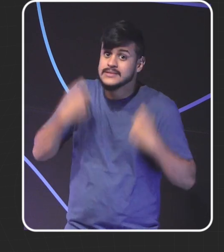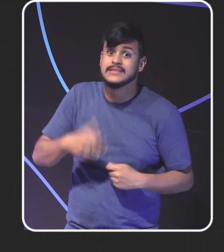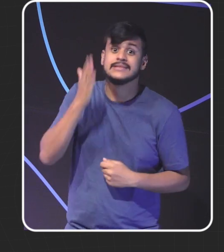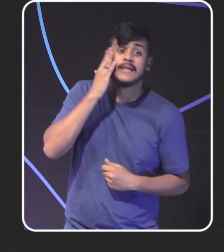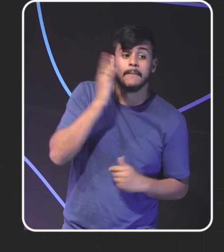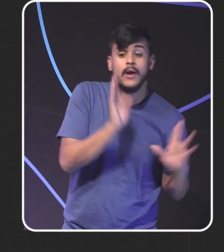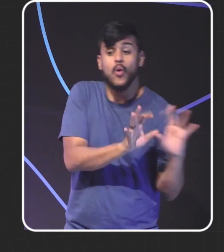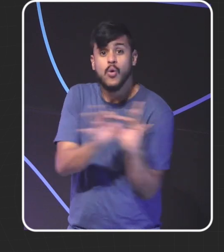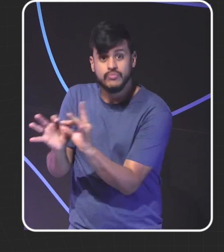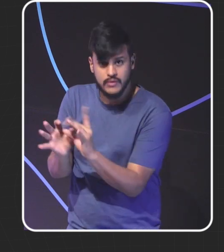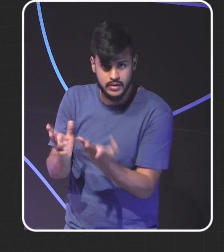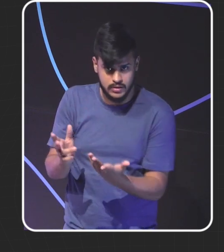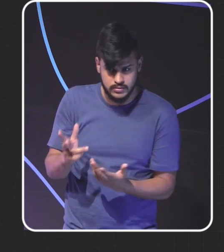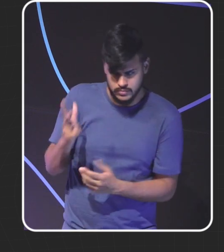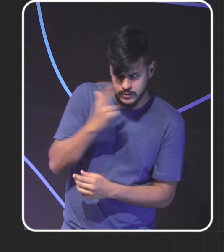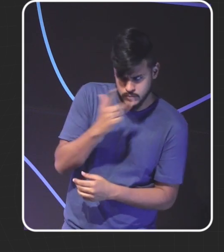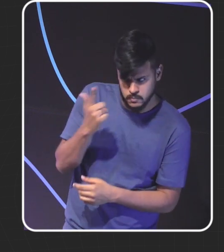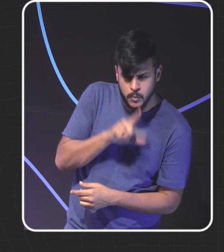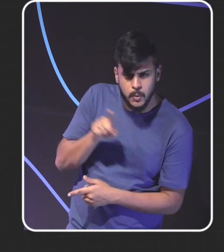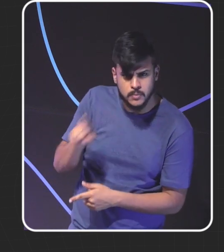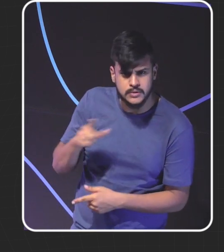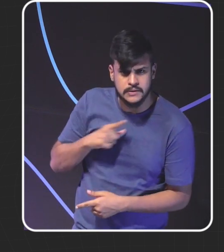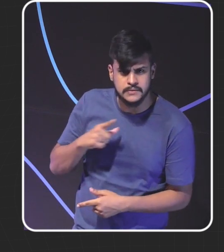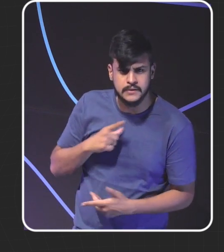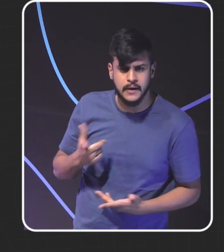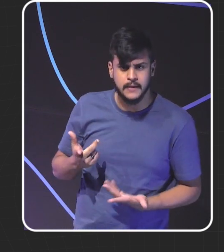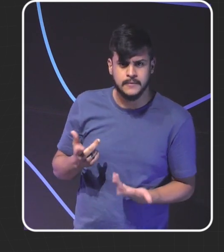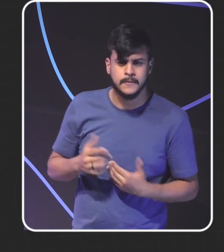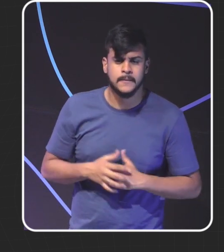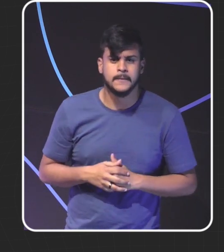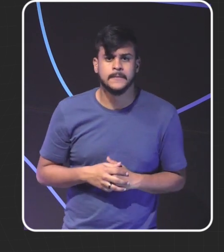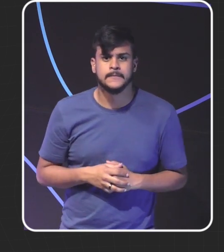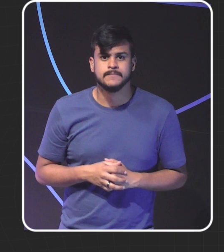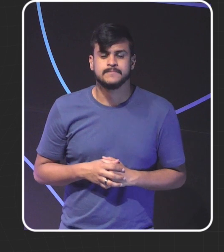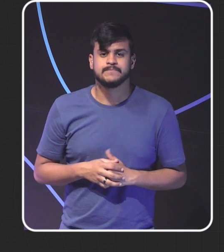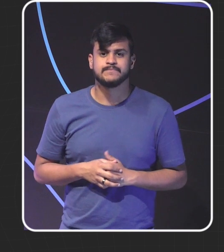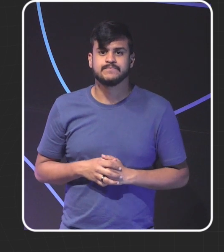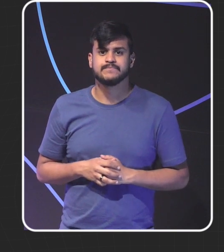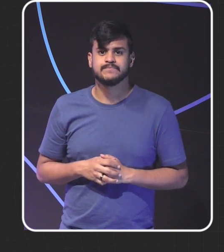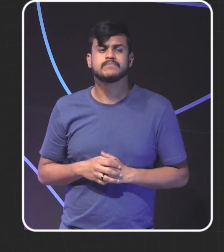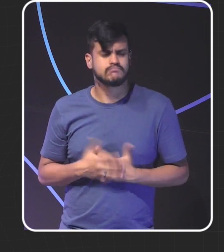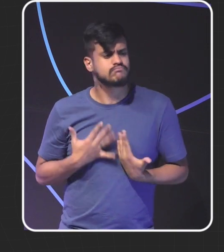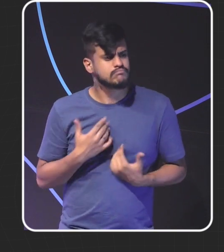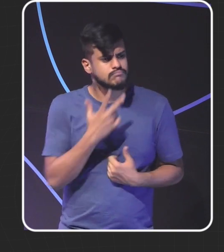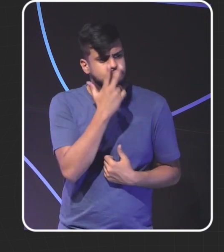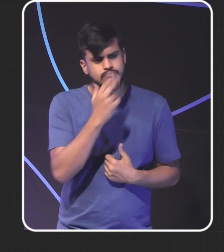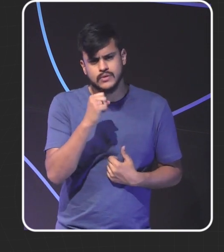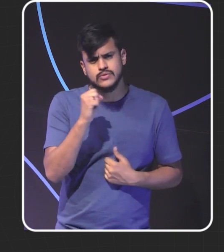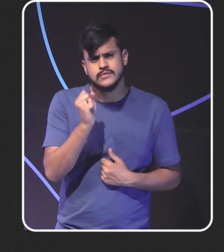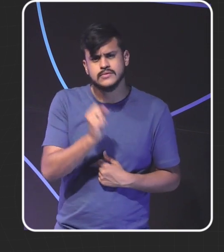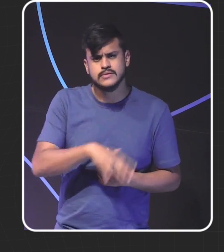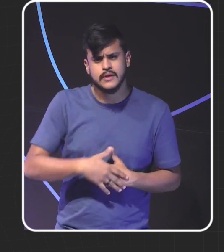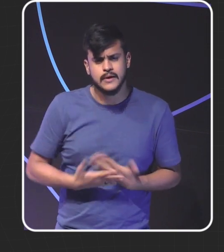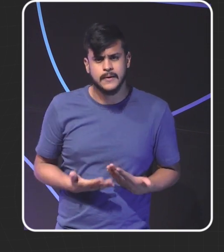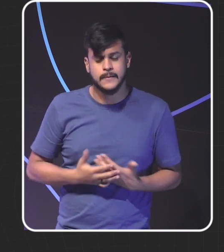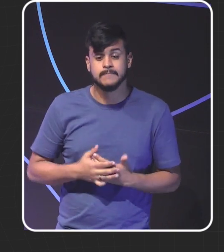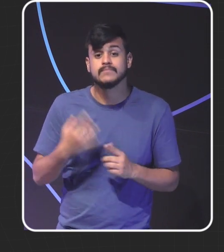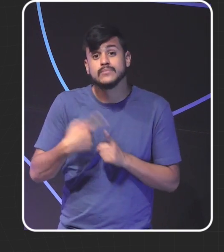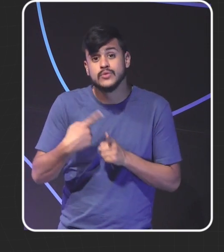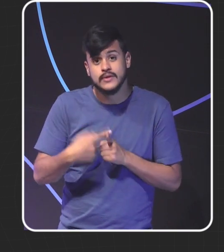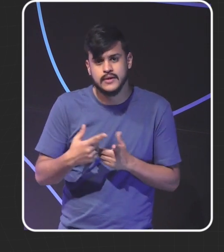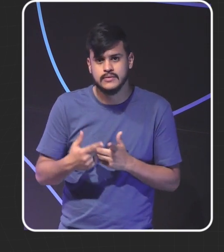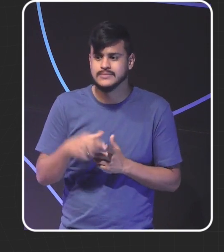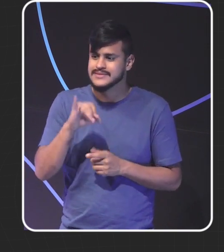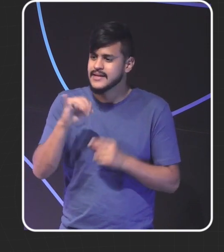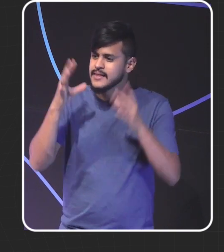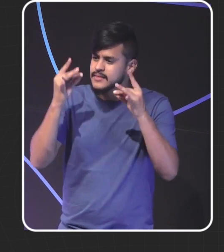do contexto onde você vai colocar essa publicação, essa foto? Eu acho que sim, eu acho que sim. Porque conforme você vai